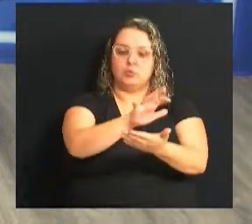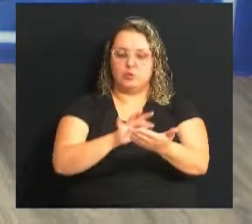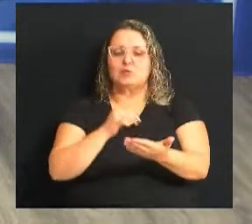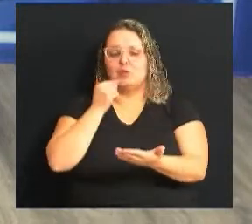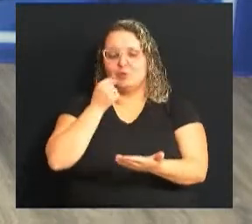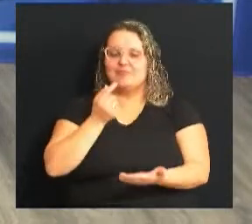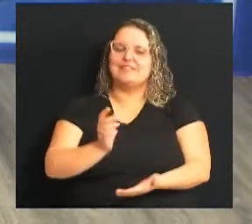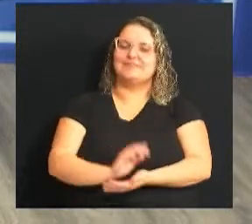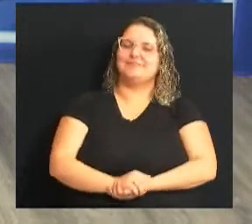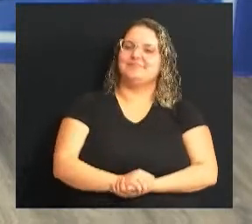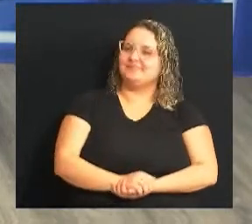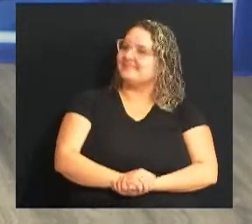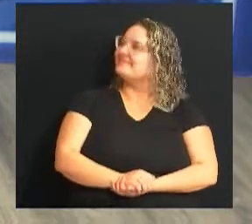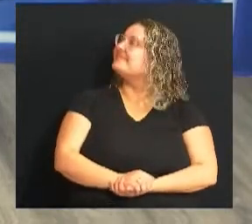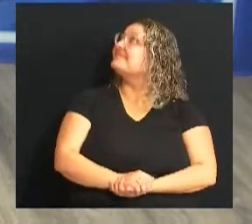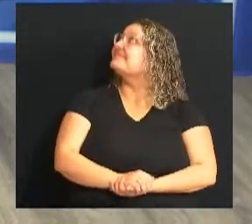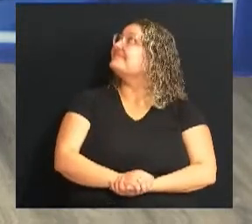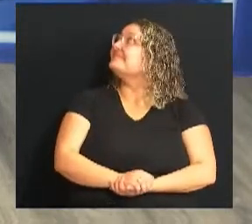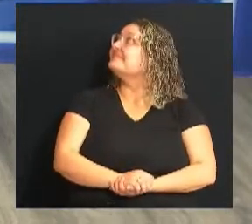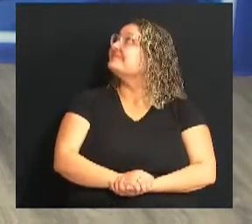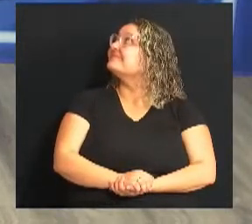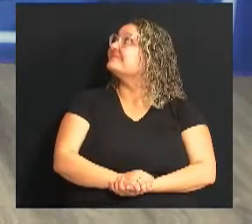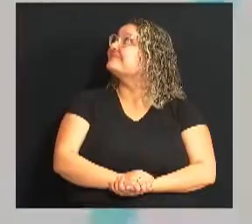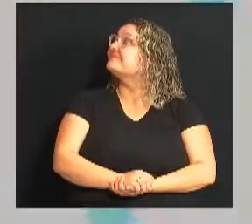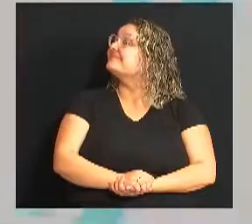do Lápis.